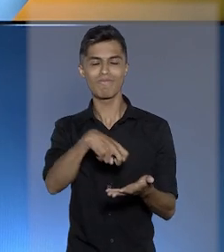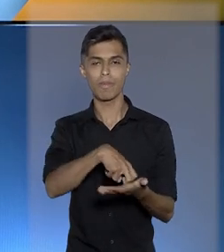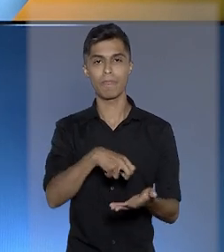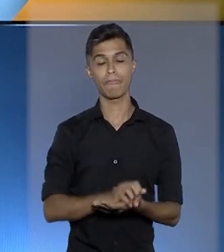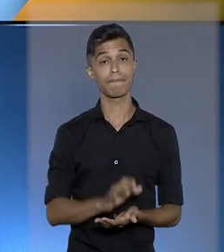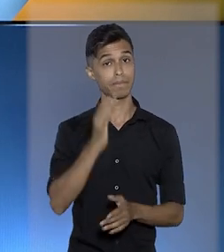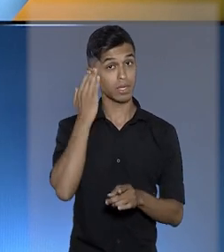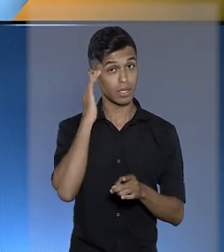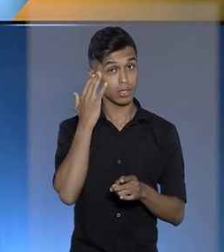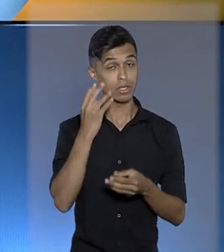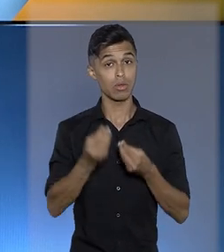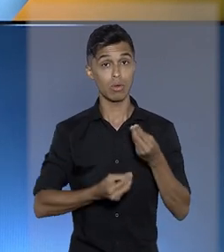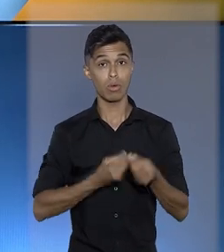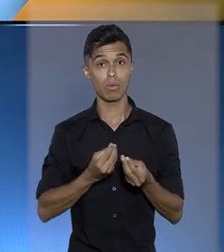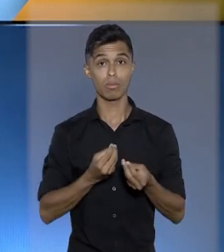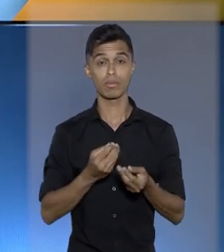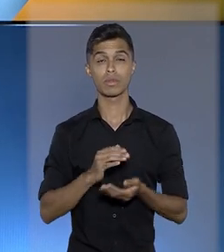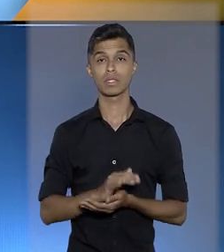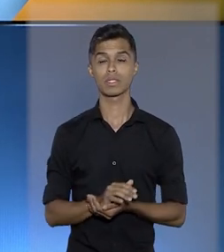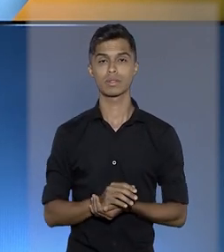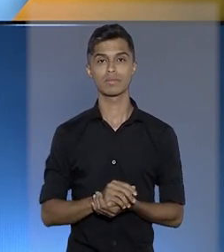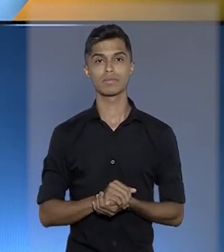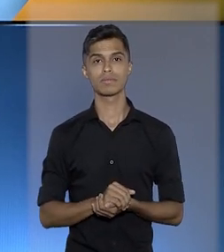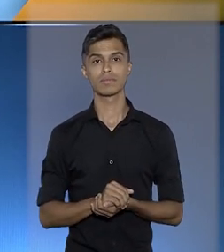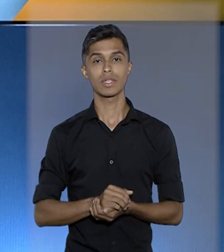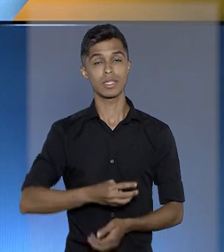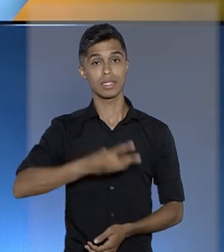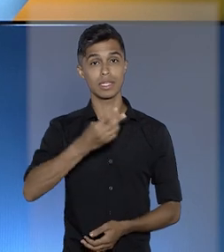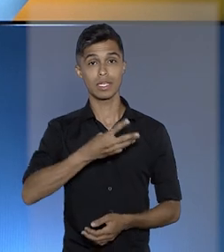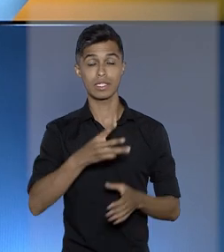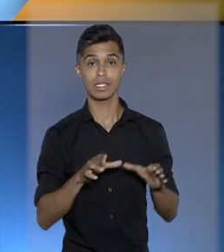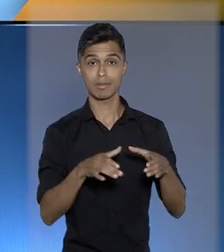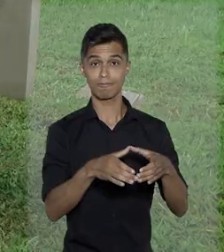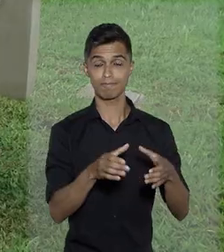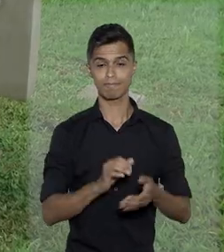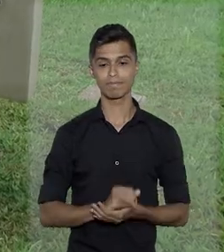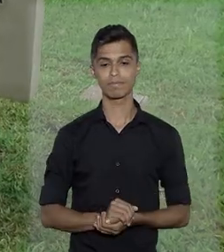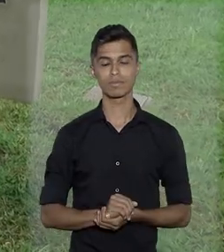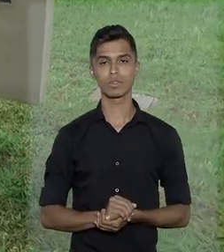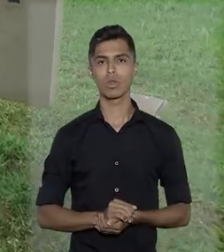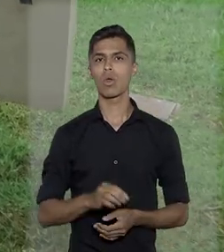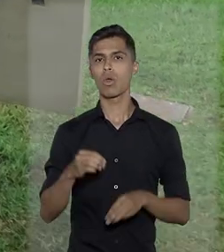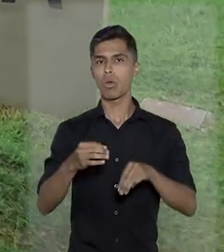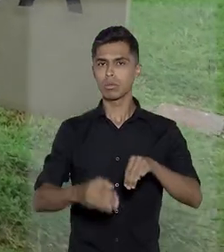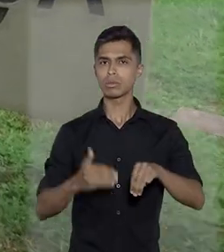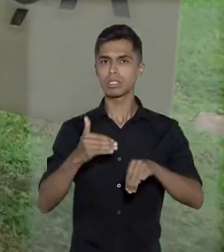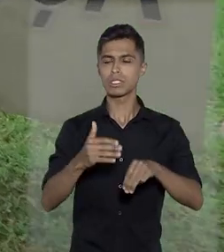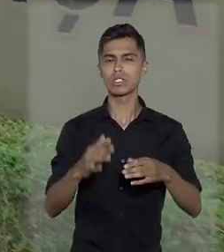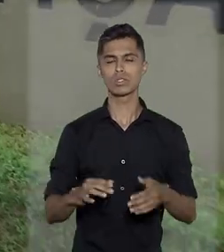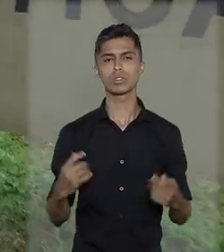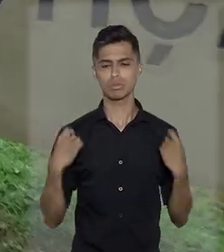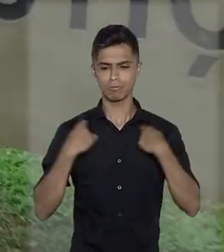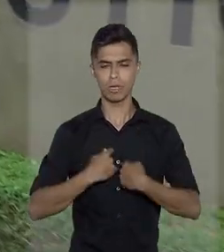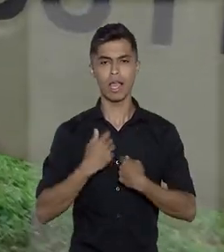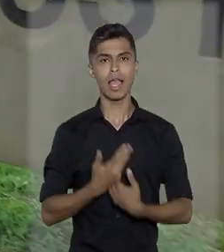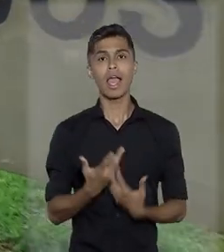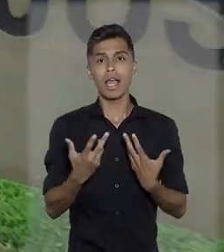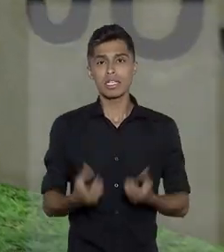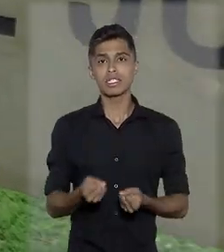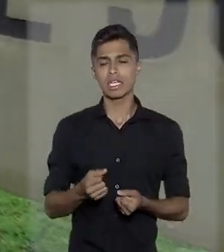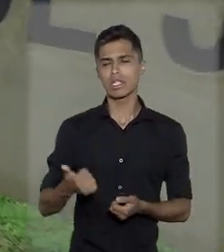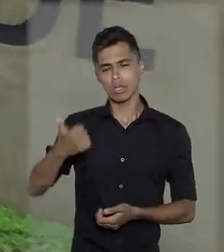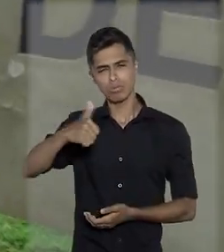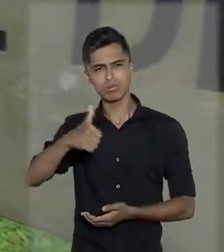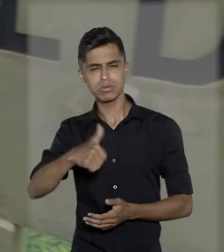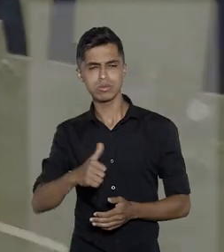condenatória entendo o posicionamento firmado Pela terceira sessão Os ministros da sessão de direito penal decidiram